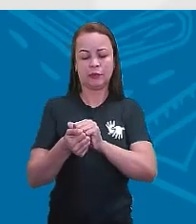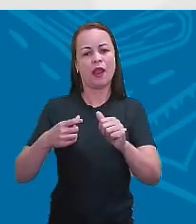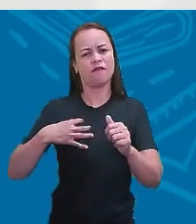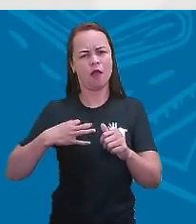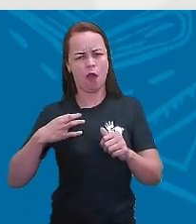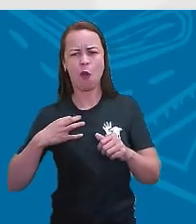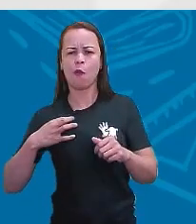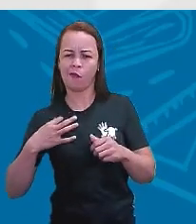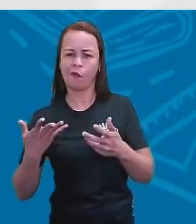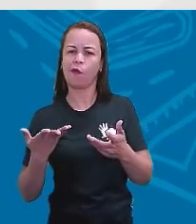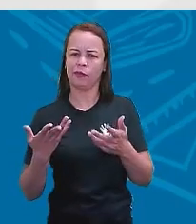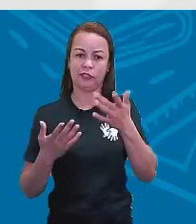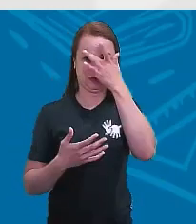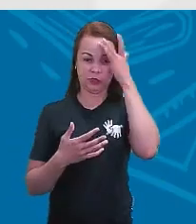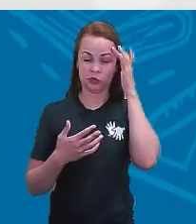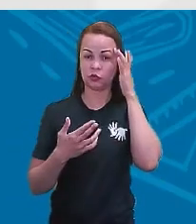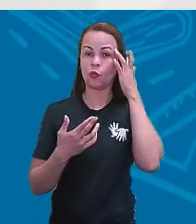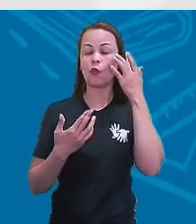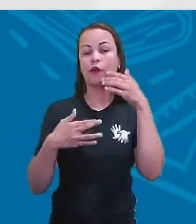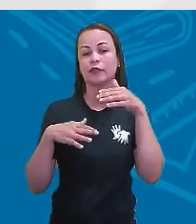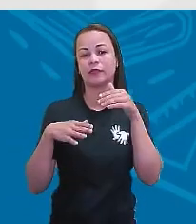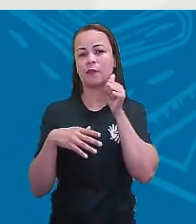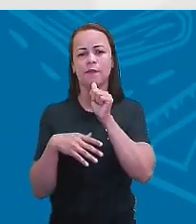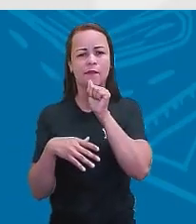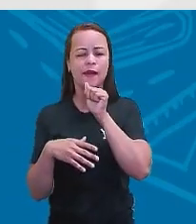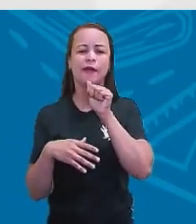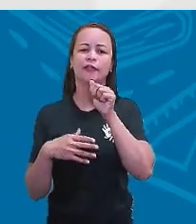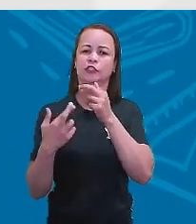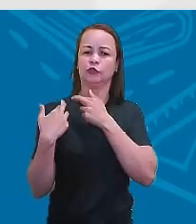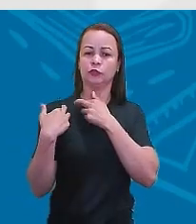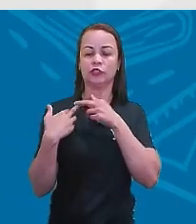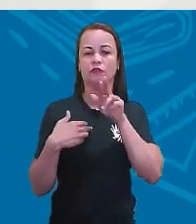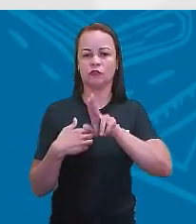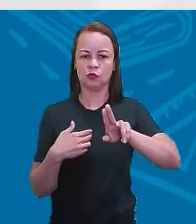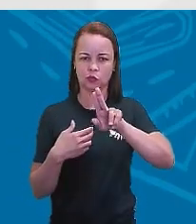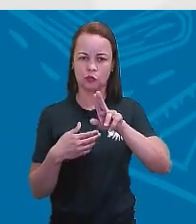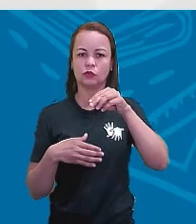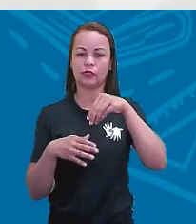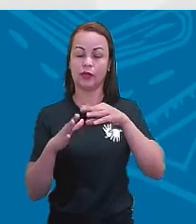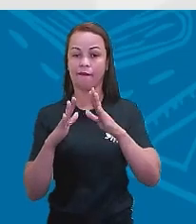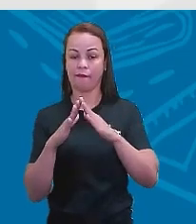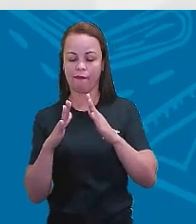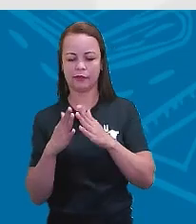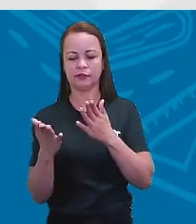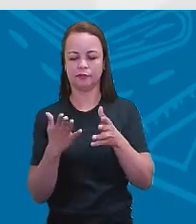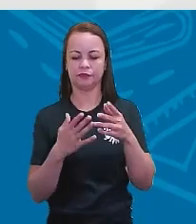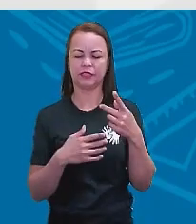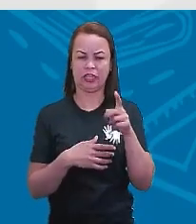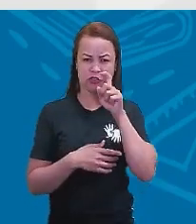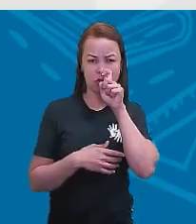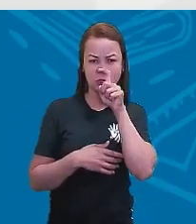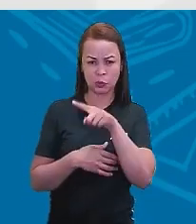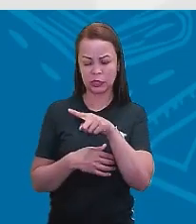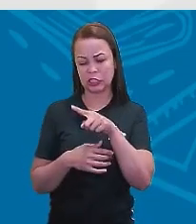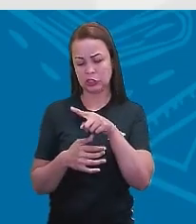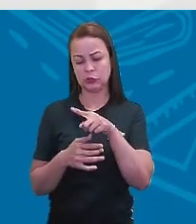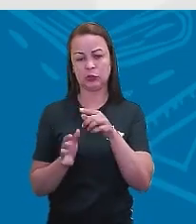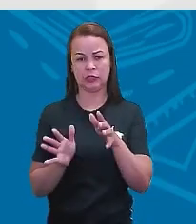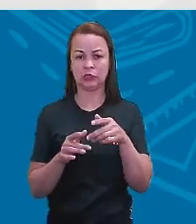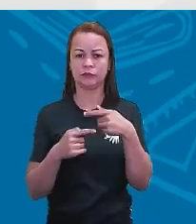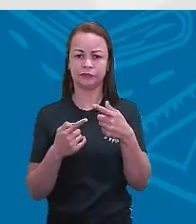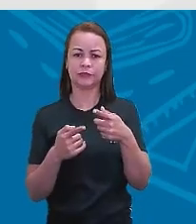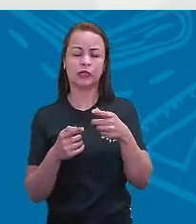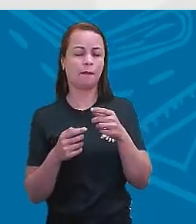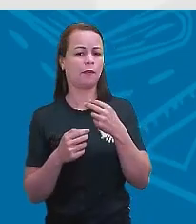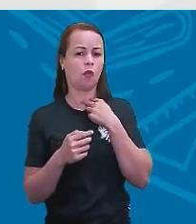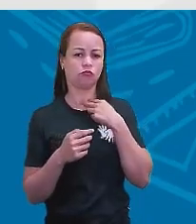casa, né? Nossos responsáveis usam em casa, e quando esvaziam, a gente joga no lixo. E esse lixo, ele pode não ser tratado e ir para os